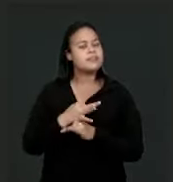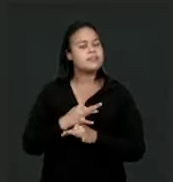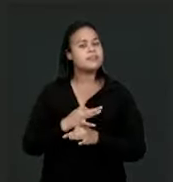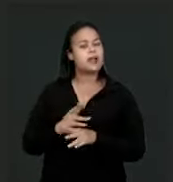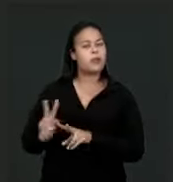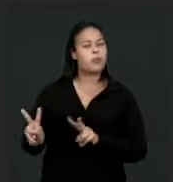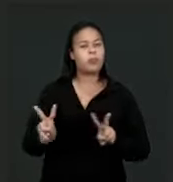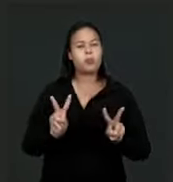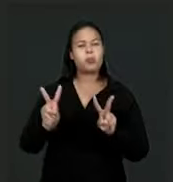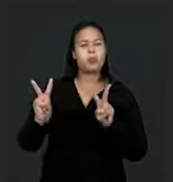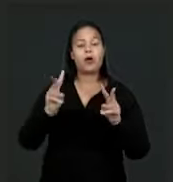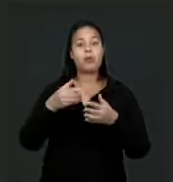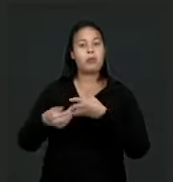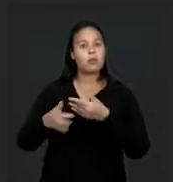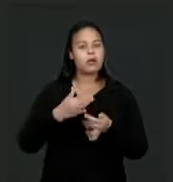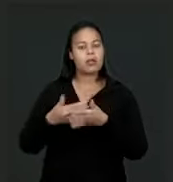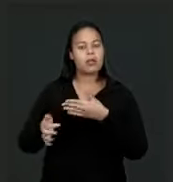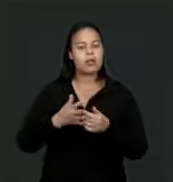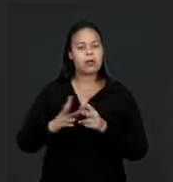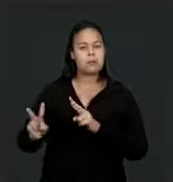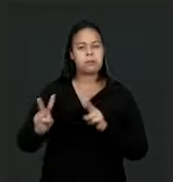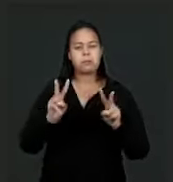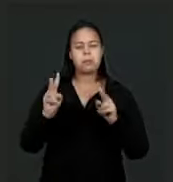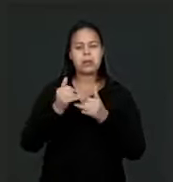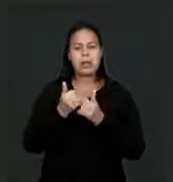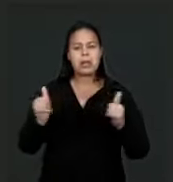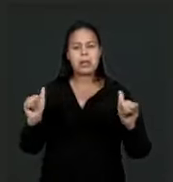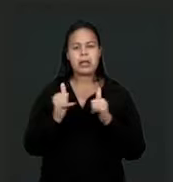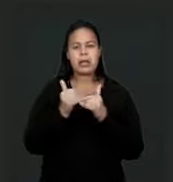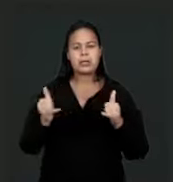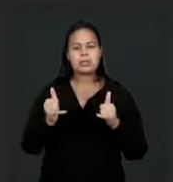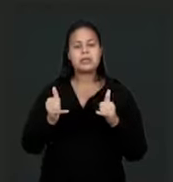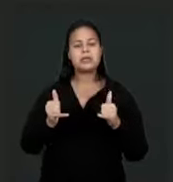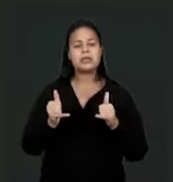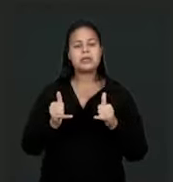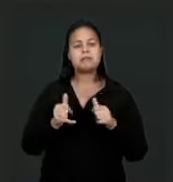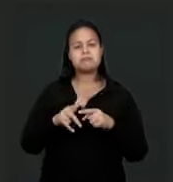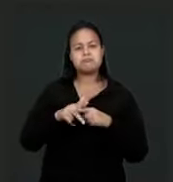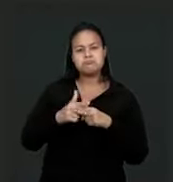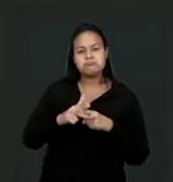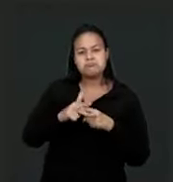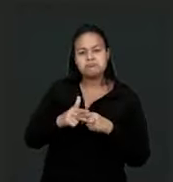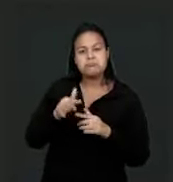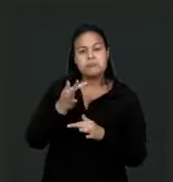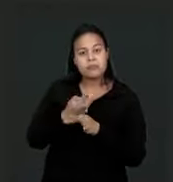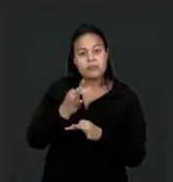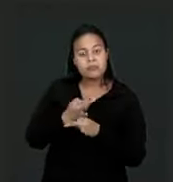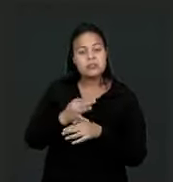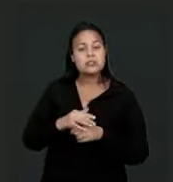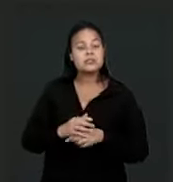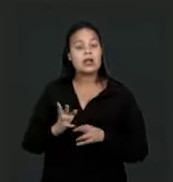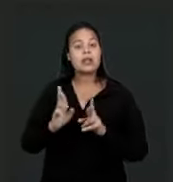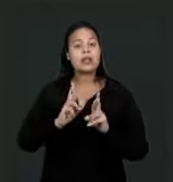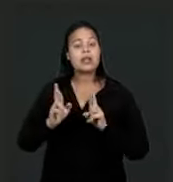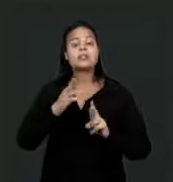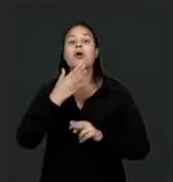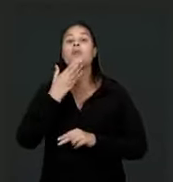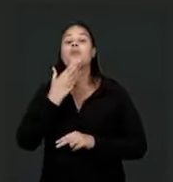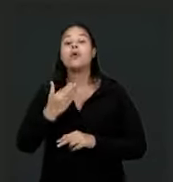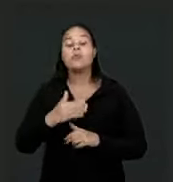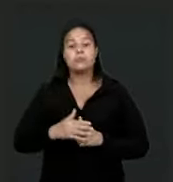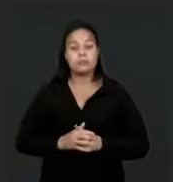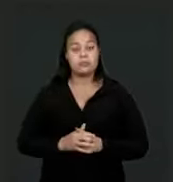isso para qualquer potência, elétrica, mecânica, a potência é a relação entre o